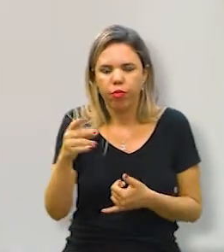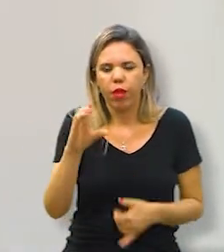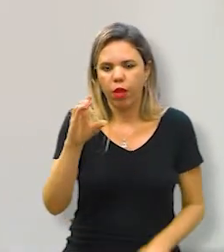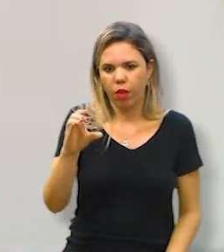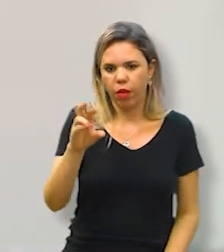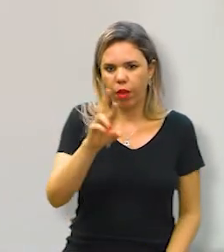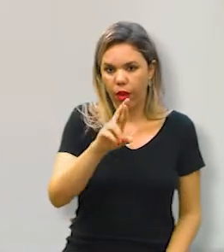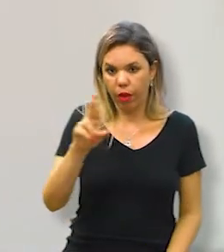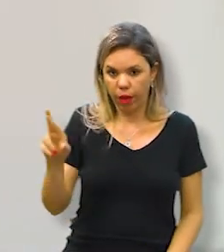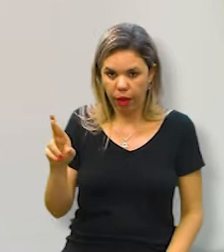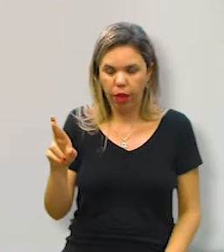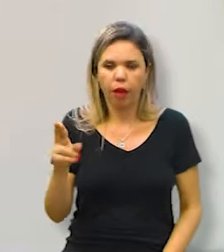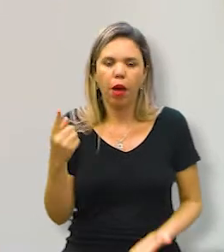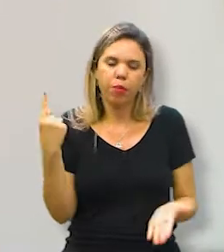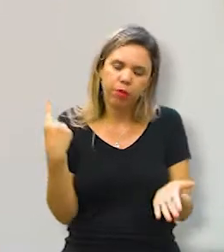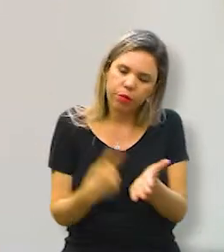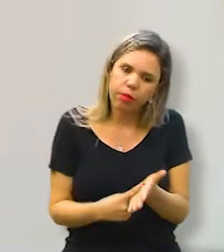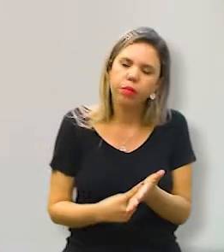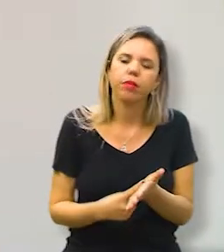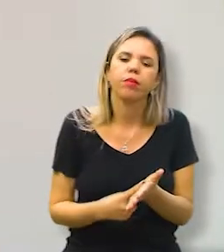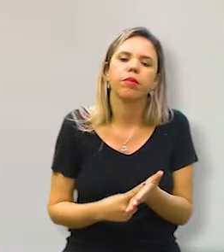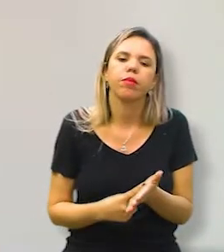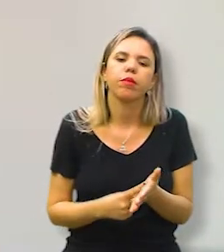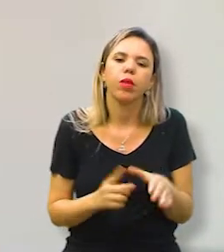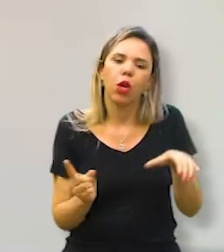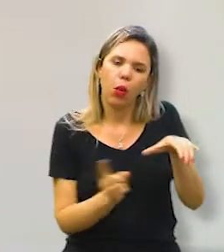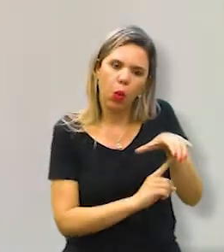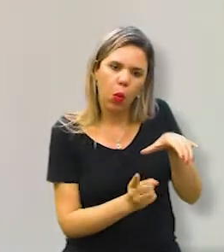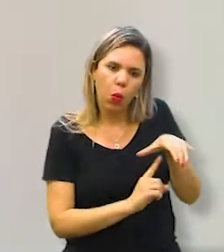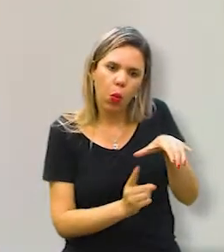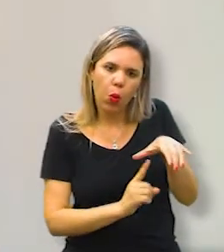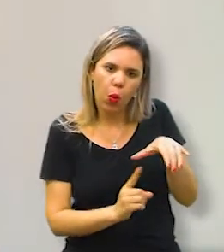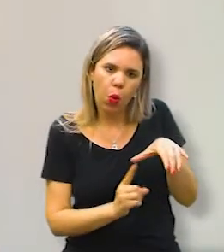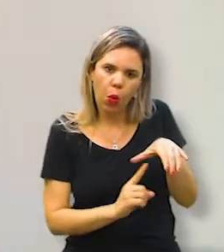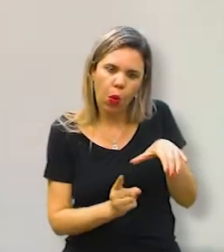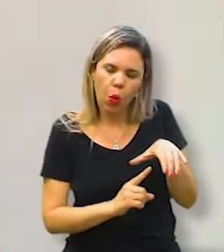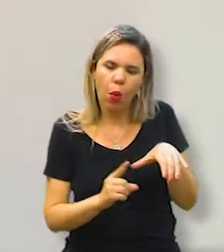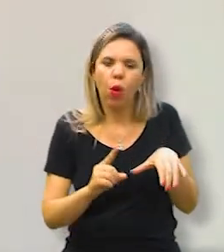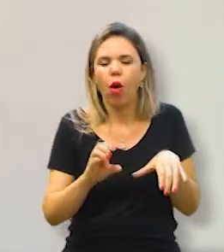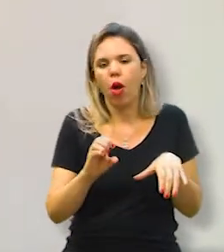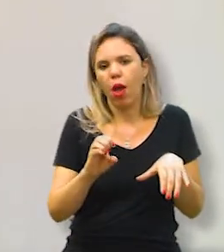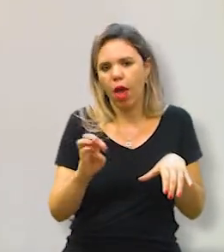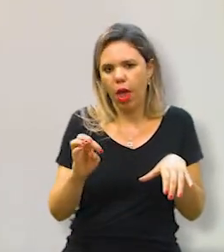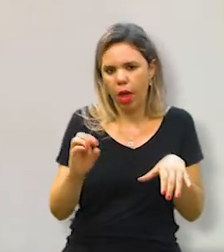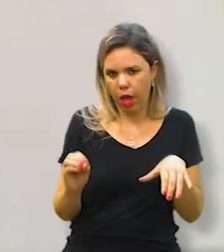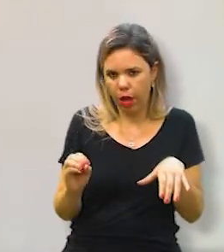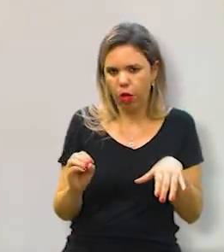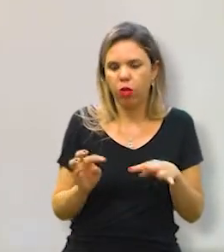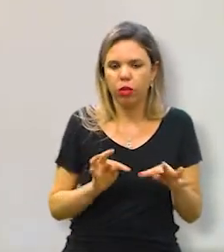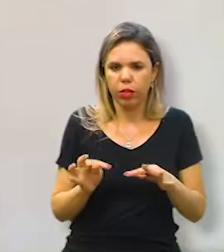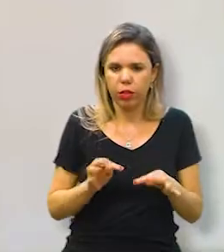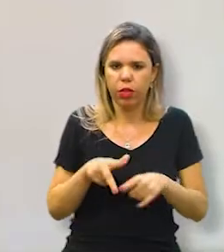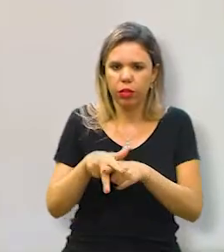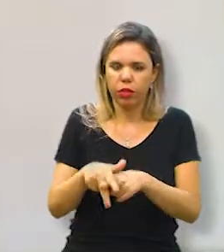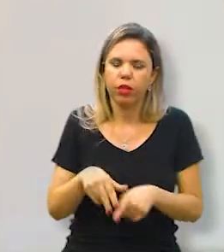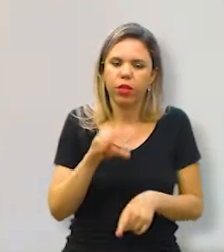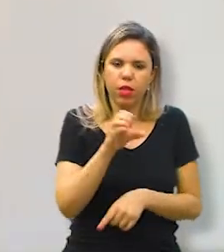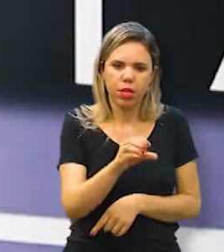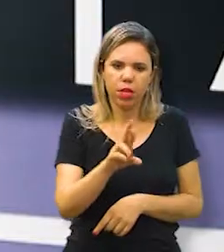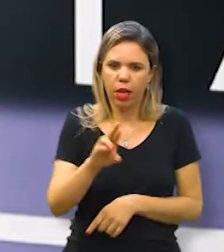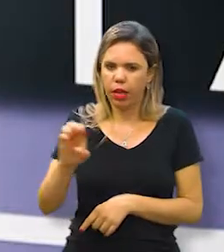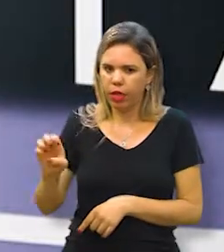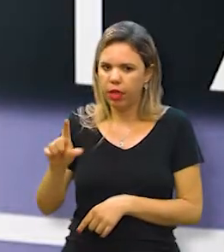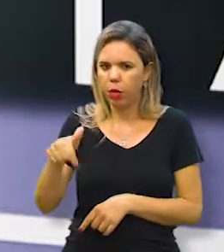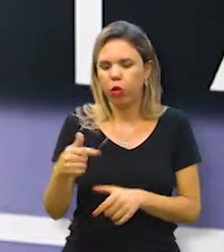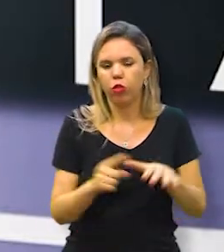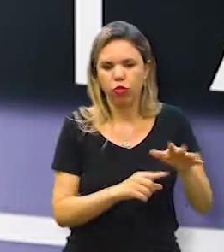CRR e vão agendar uma consulta para a ecoterapia no CRR. Dessa consulta, com